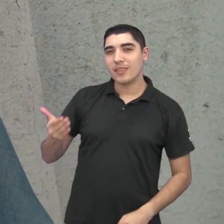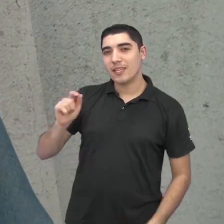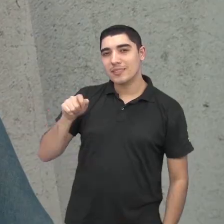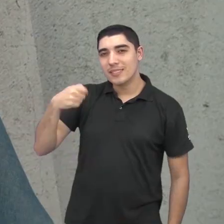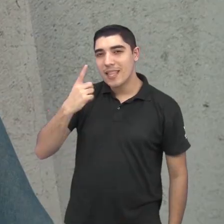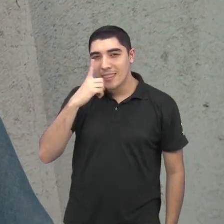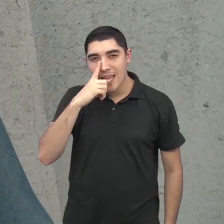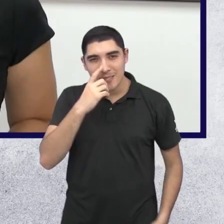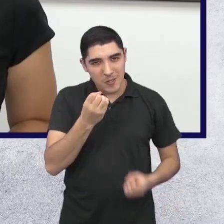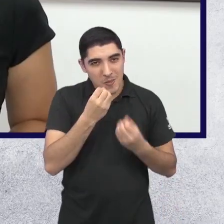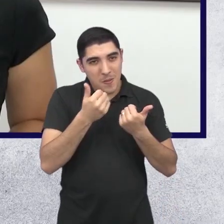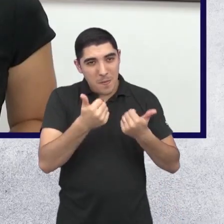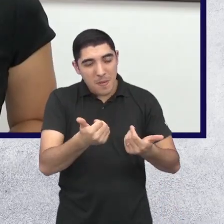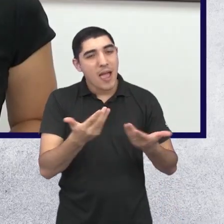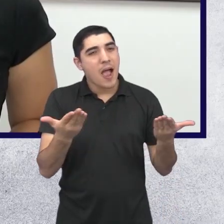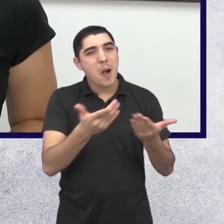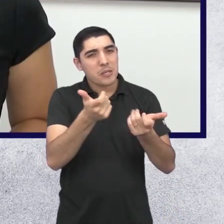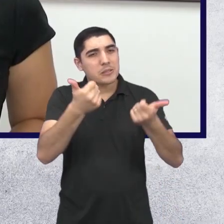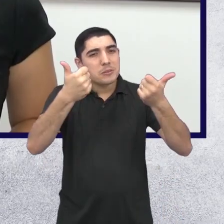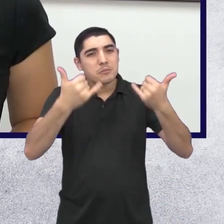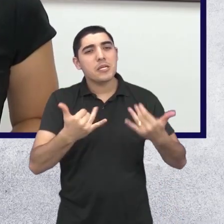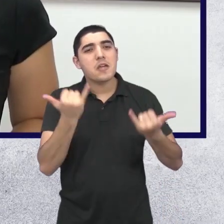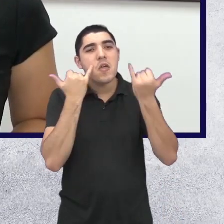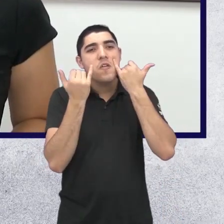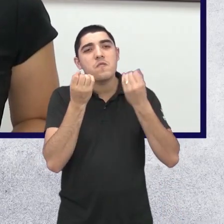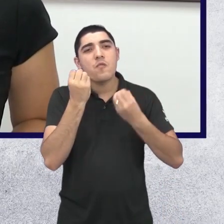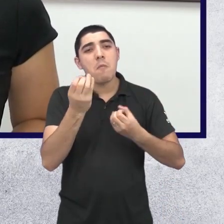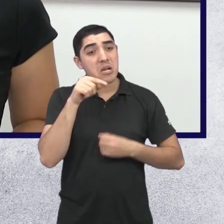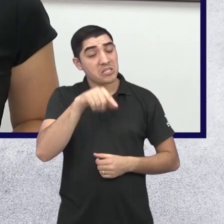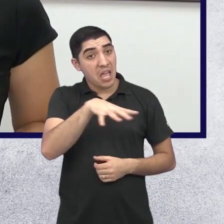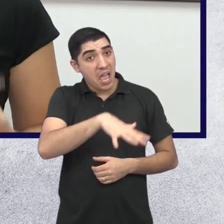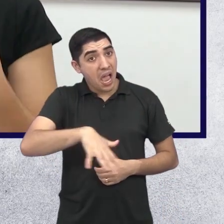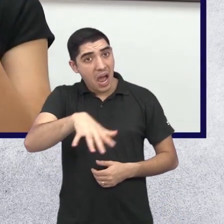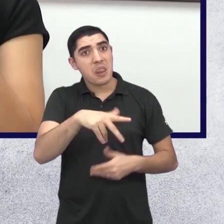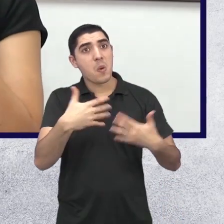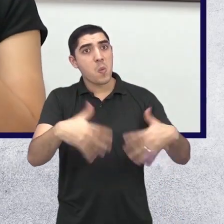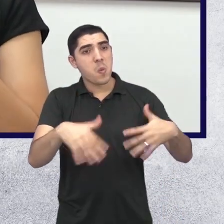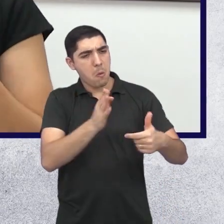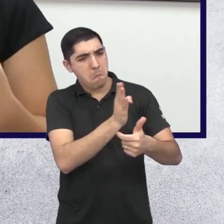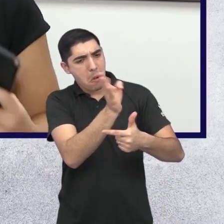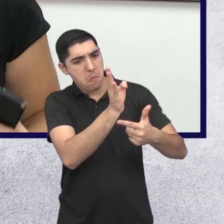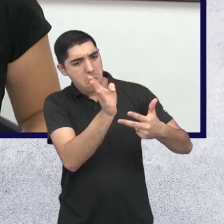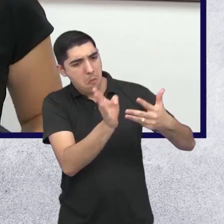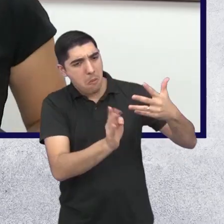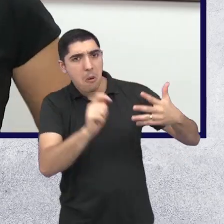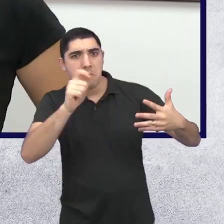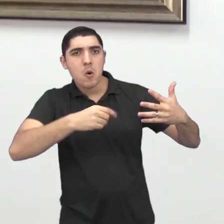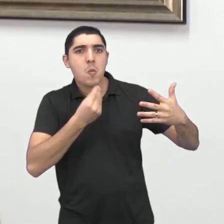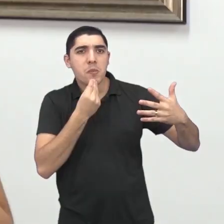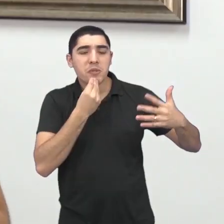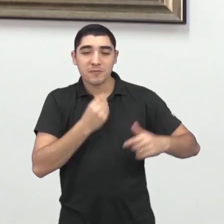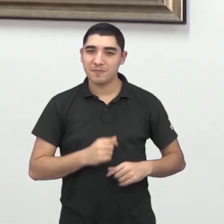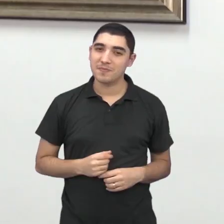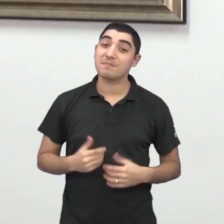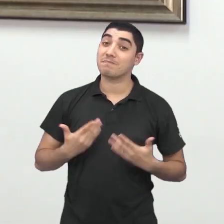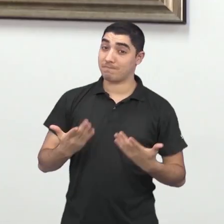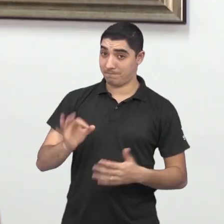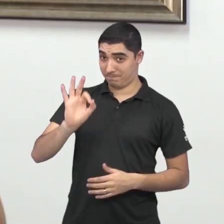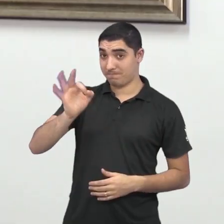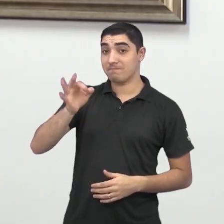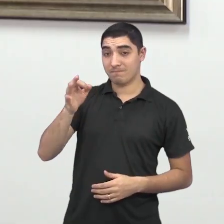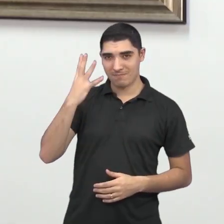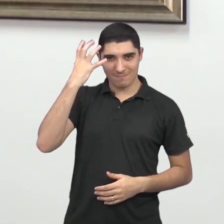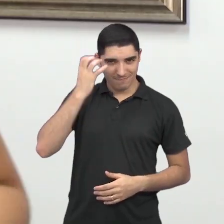Dani Rivas. Dani, é com você. Traz um pouquinho mais de informação para a gente sobre essa área tão vasta. E é isso, Fer.